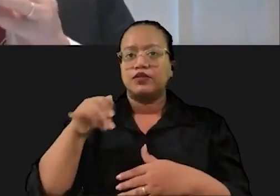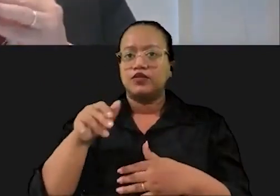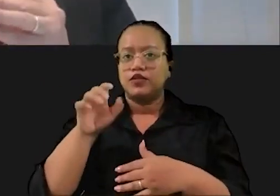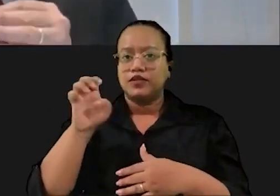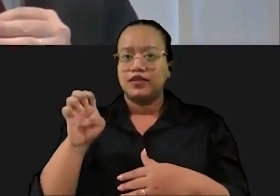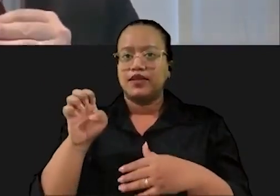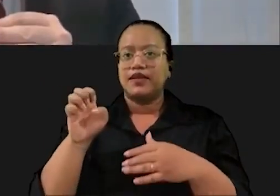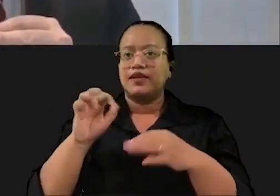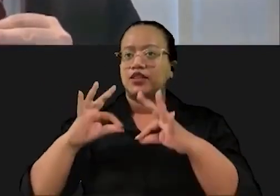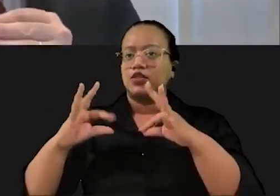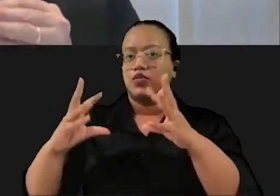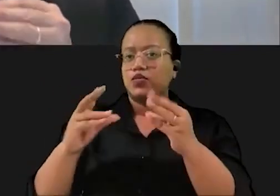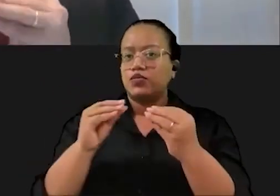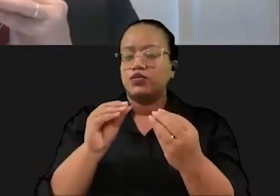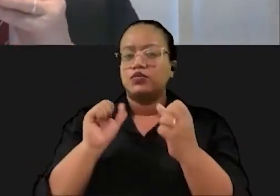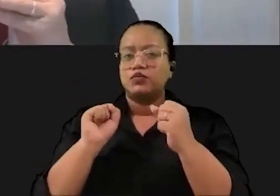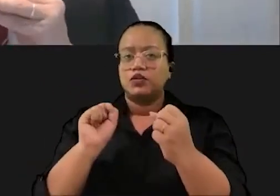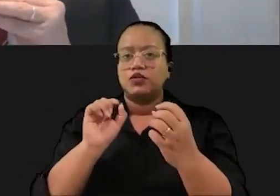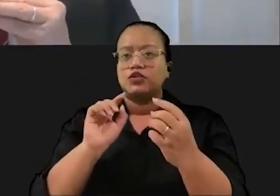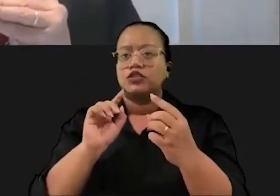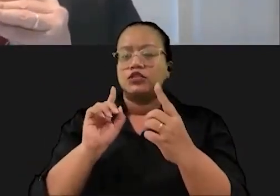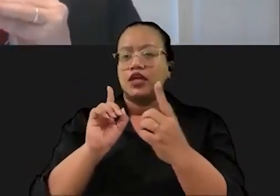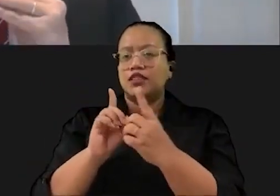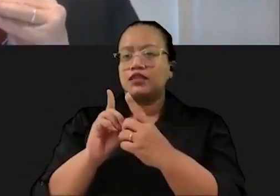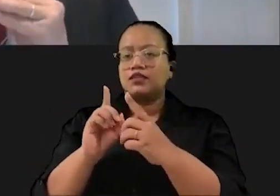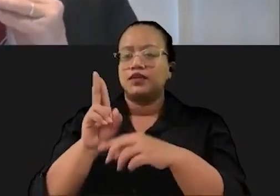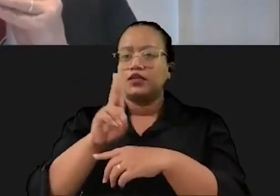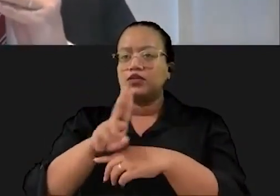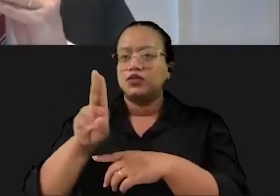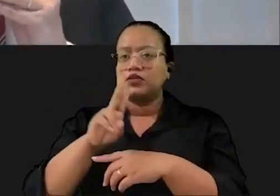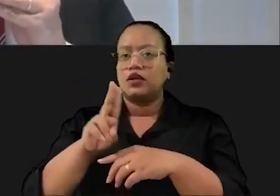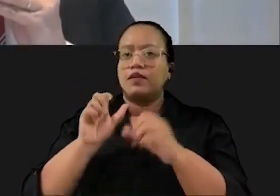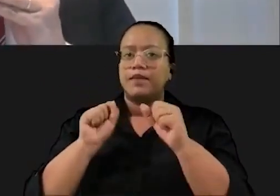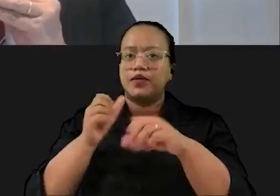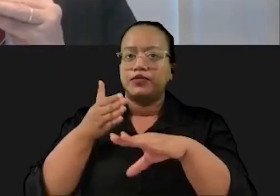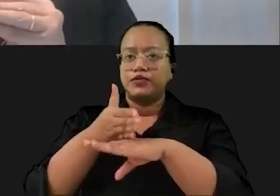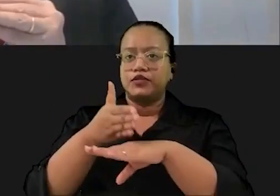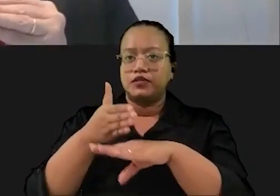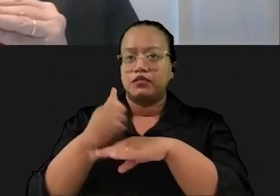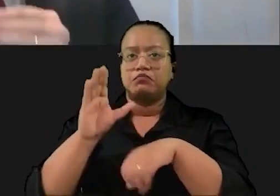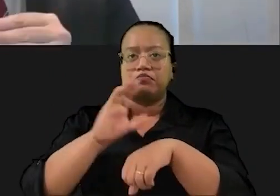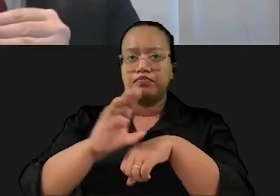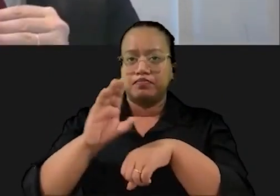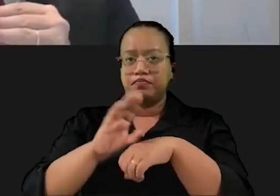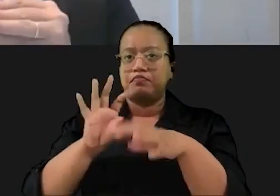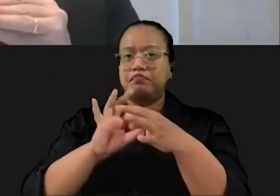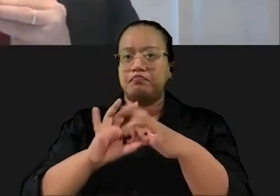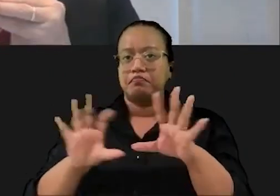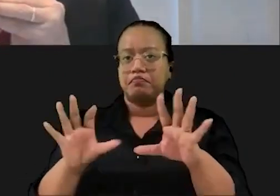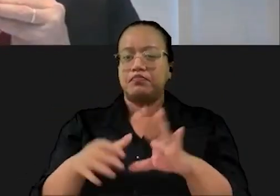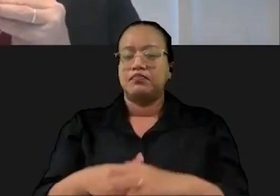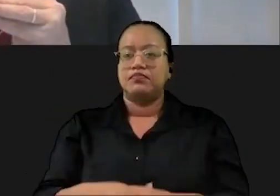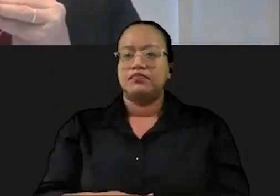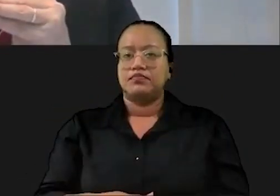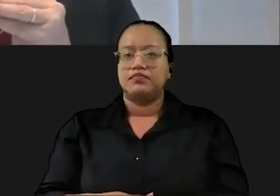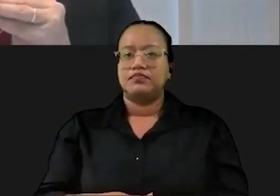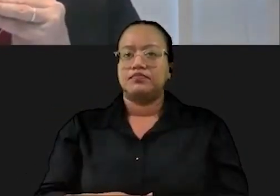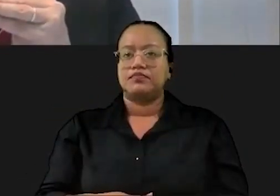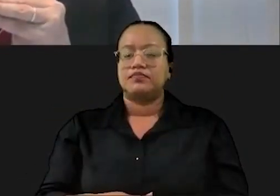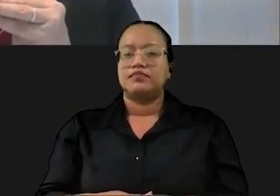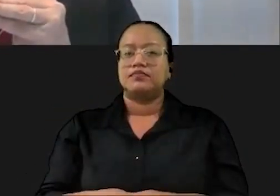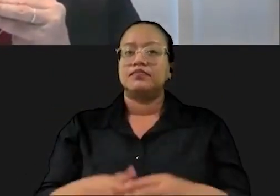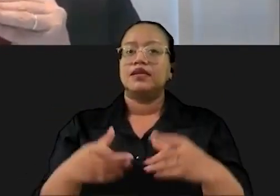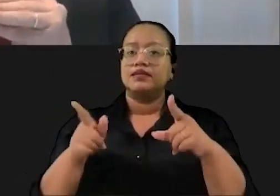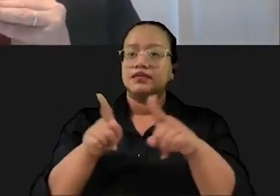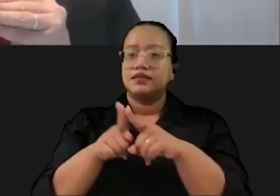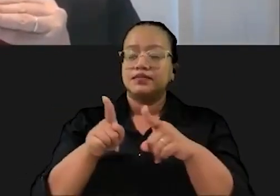região pode acessar o curso. E, por fim, a gente está retomando a automatização, como já mencionei, algo